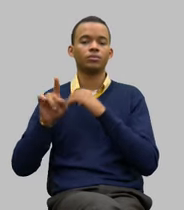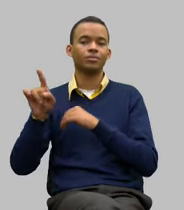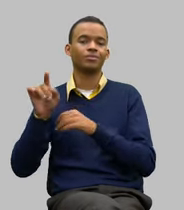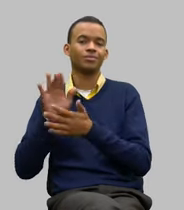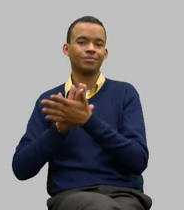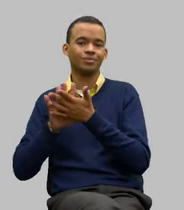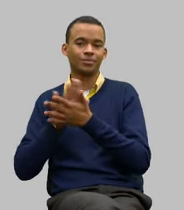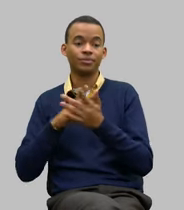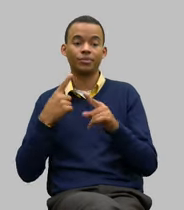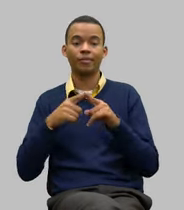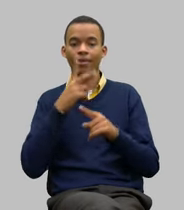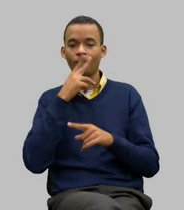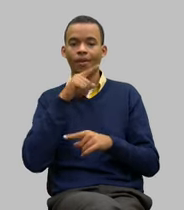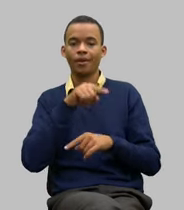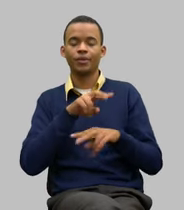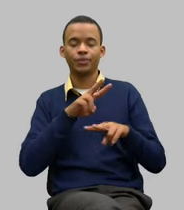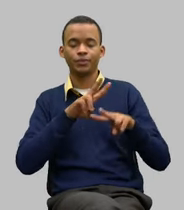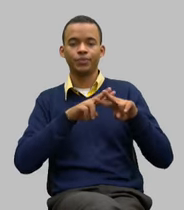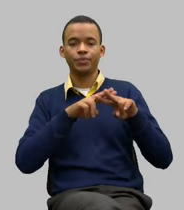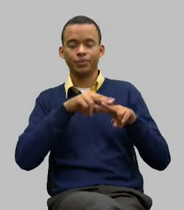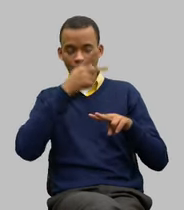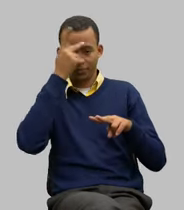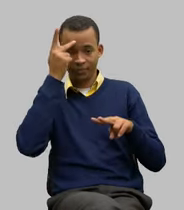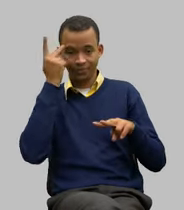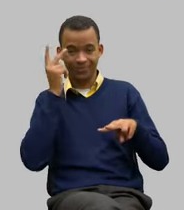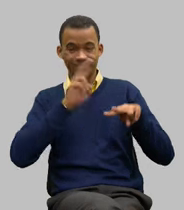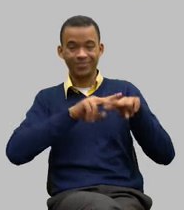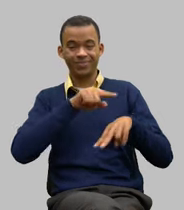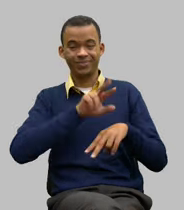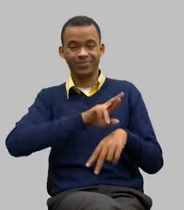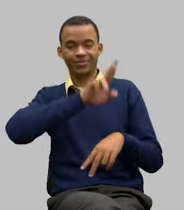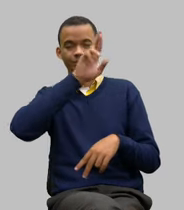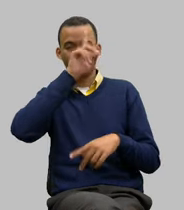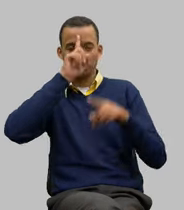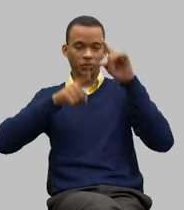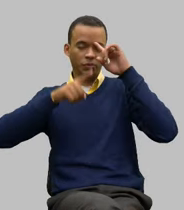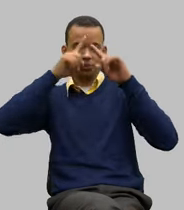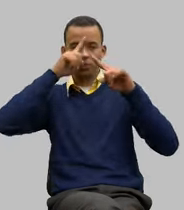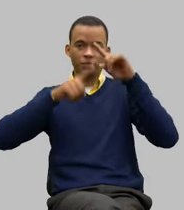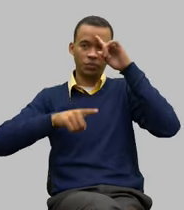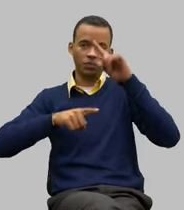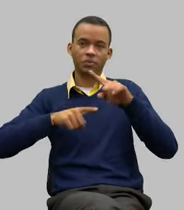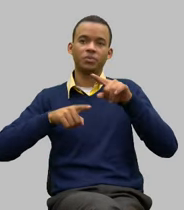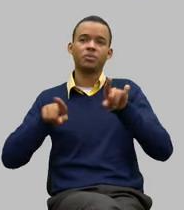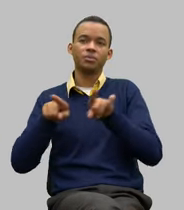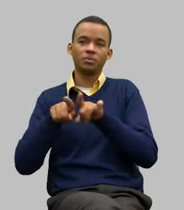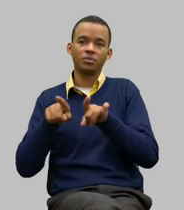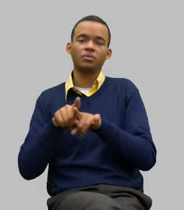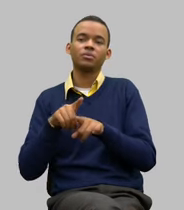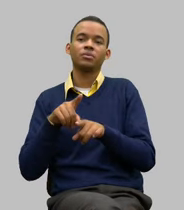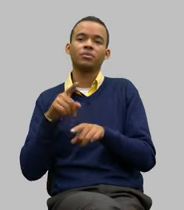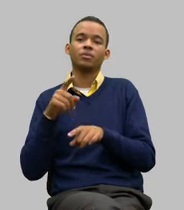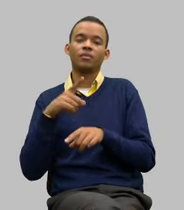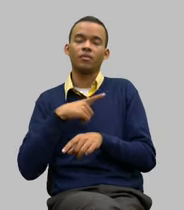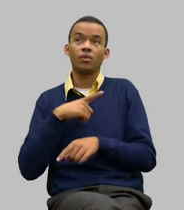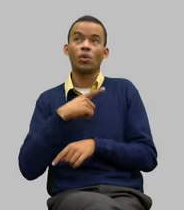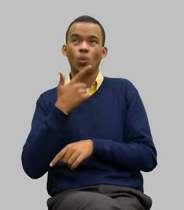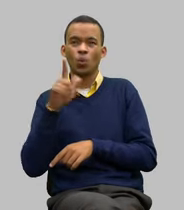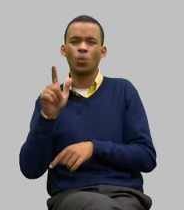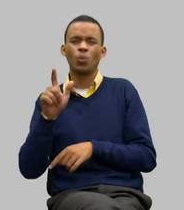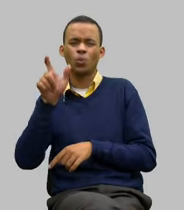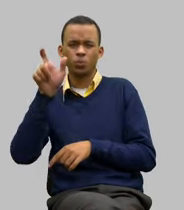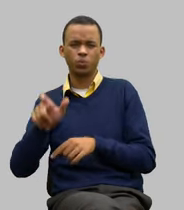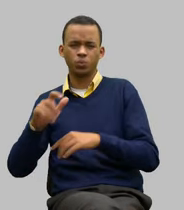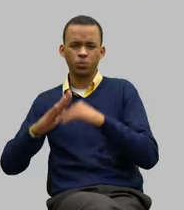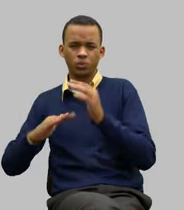quem manda o diretor geral não cumpre a carga horária chega na unidade Fica uns 30 minutos só volta lá na hora de bater o ponto o diretor